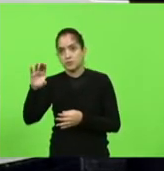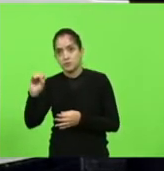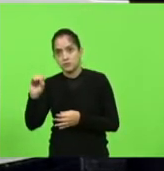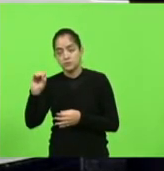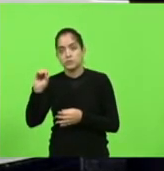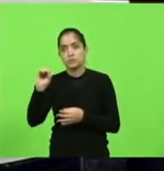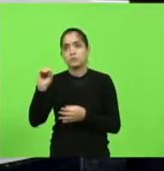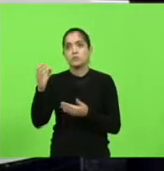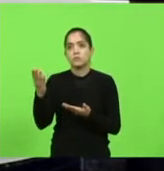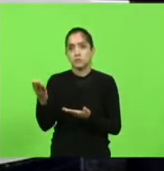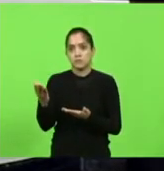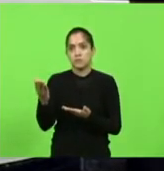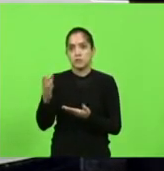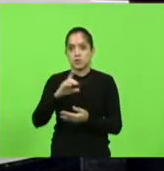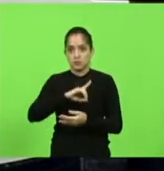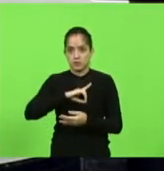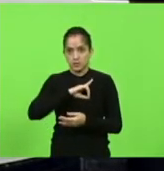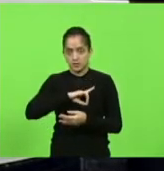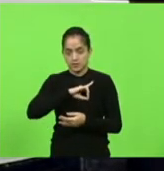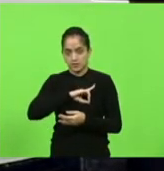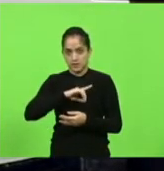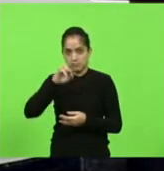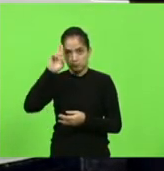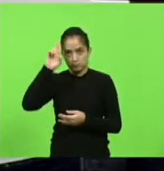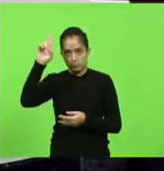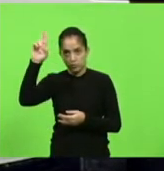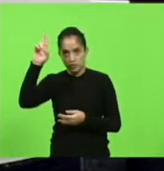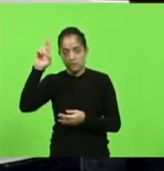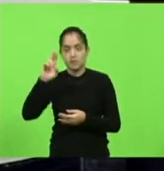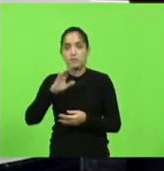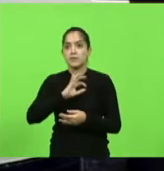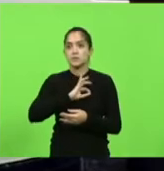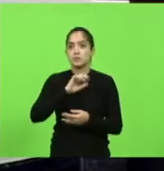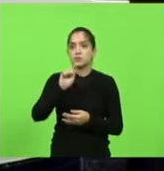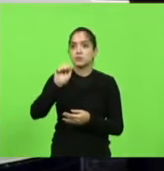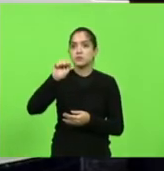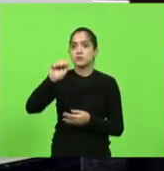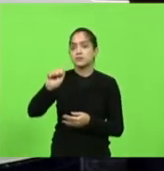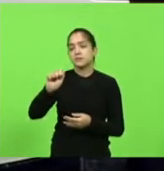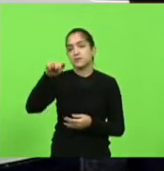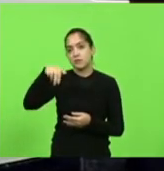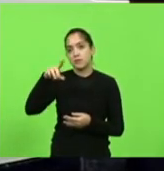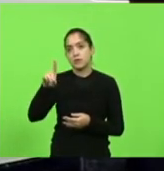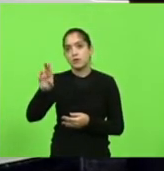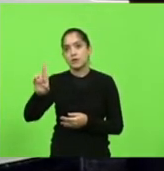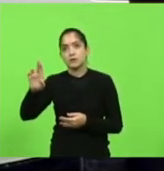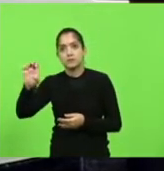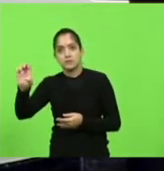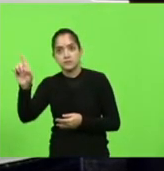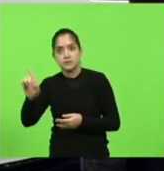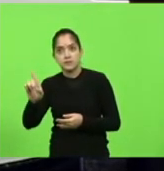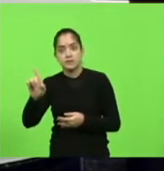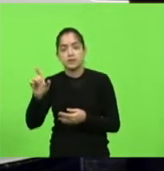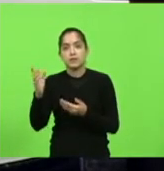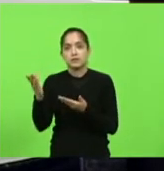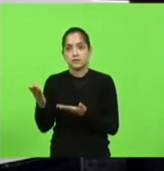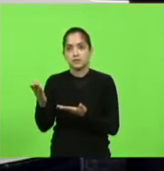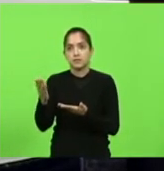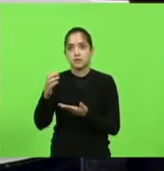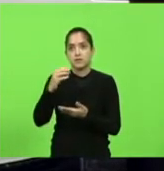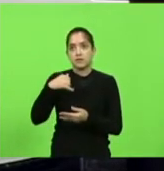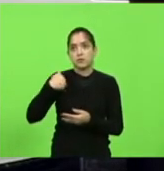o Fabrício é o delegado que comandou a operação, mas ao policial André Leonardo de Melo Frias, de